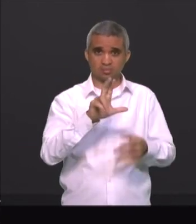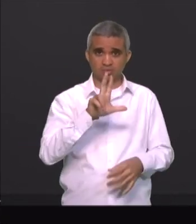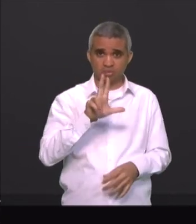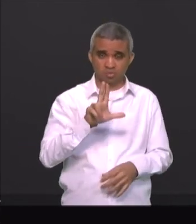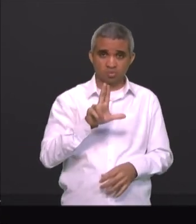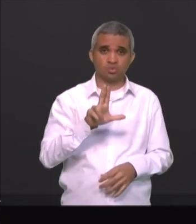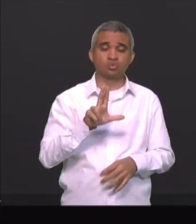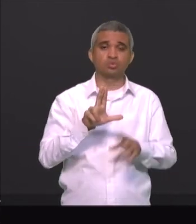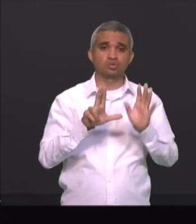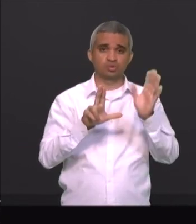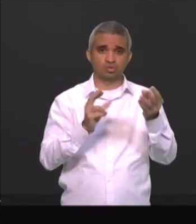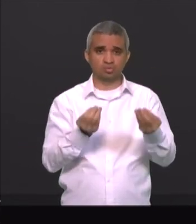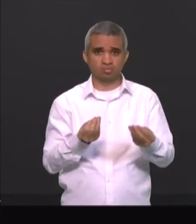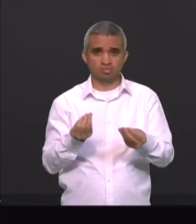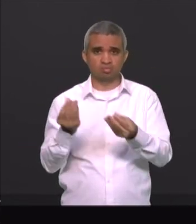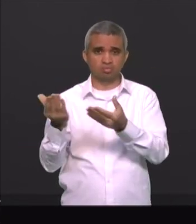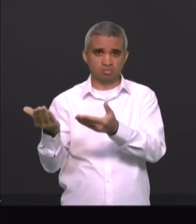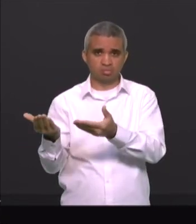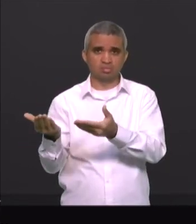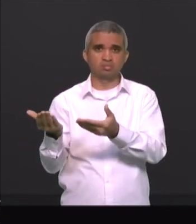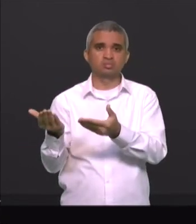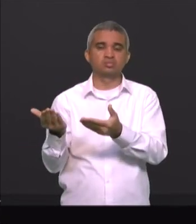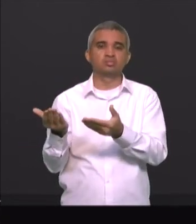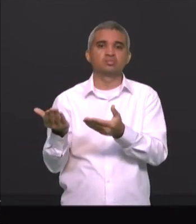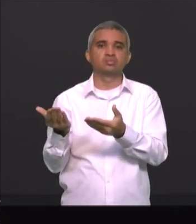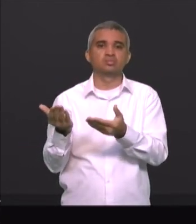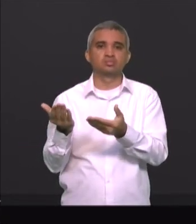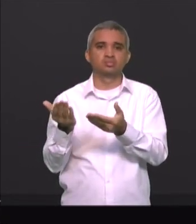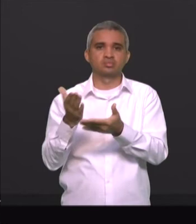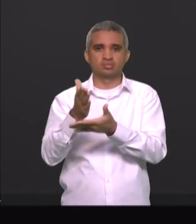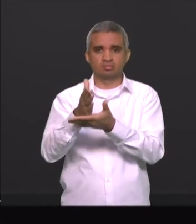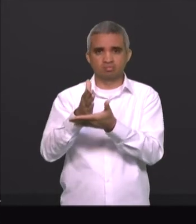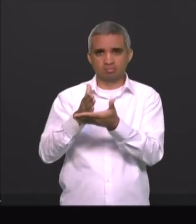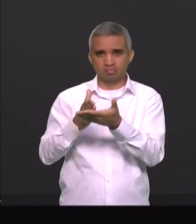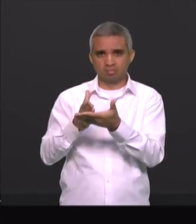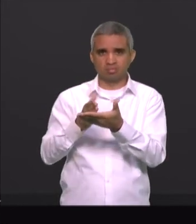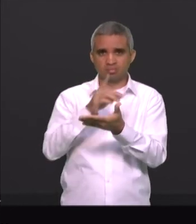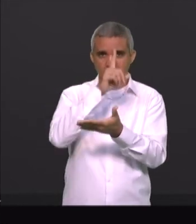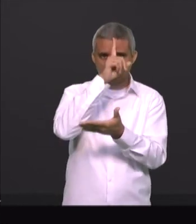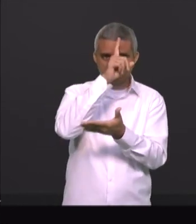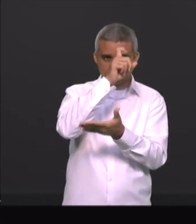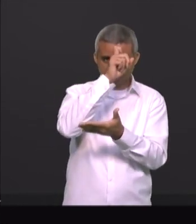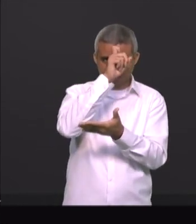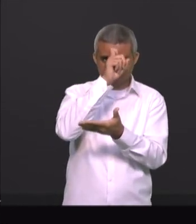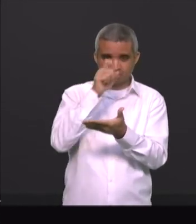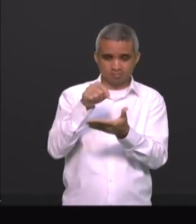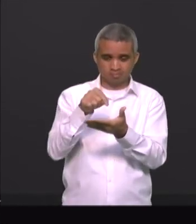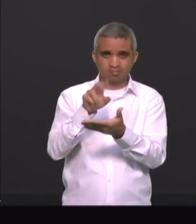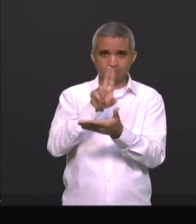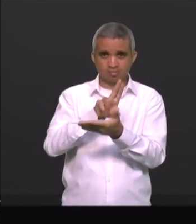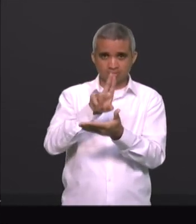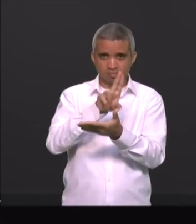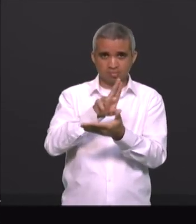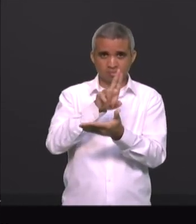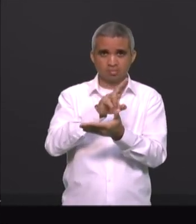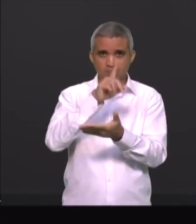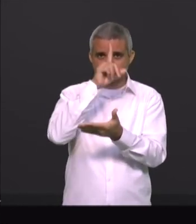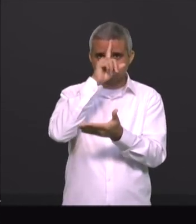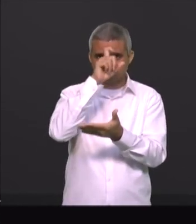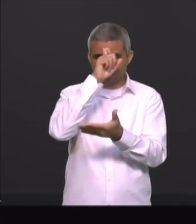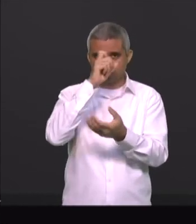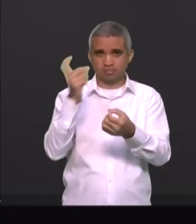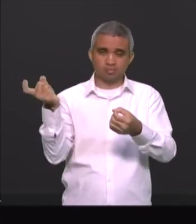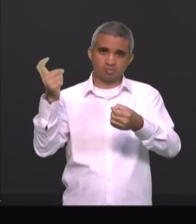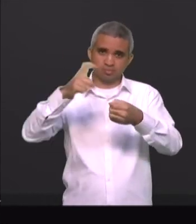parte do hospital de Lago dos Rodrigues, fruto de um trabalho nosso, esforços nossos, para que possa o hospital de Lago dos Rodrigues reabrir